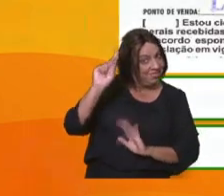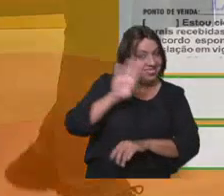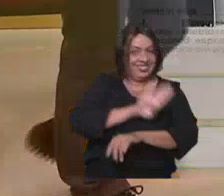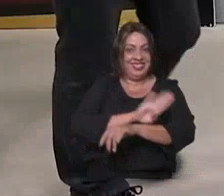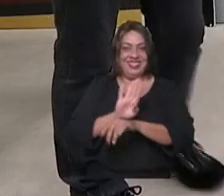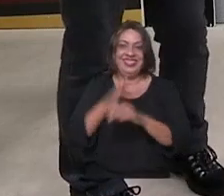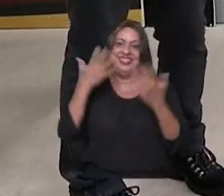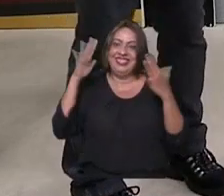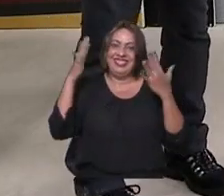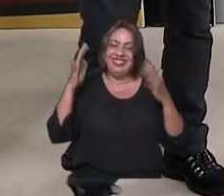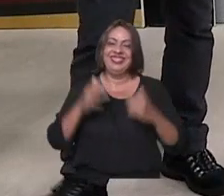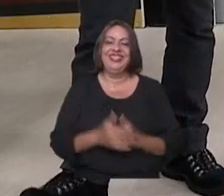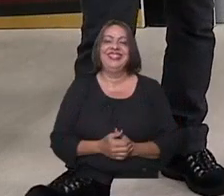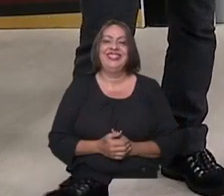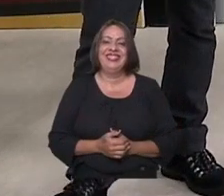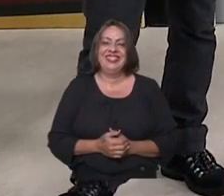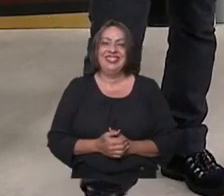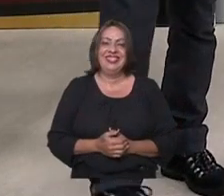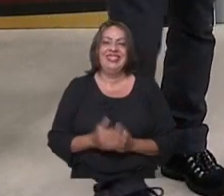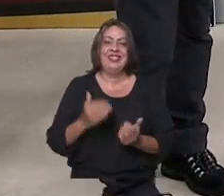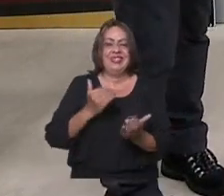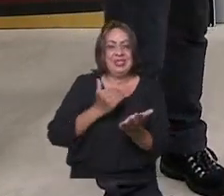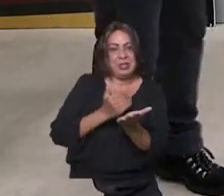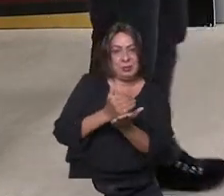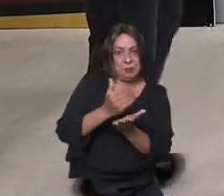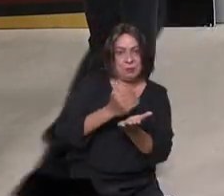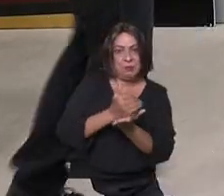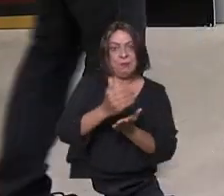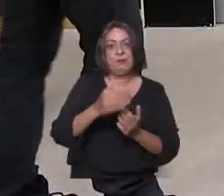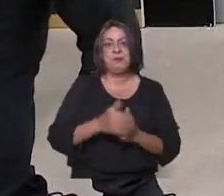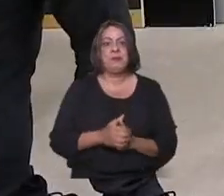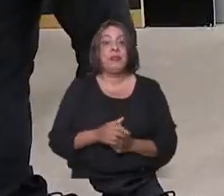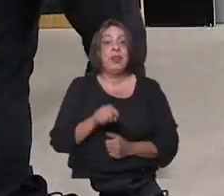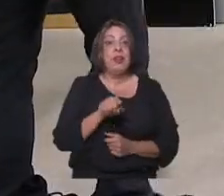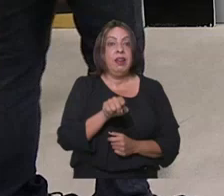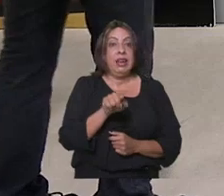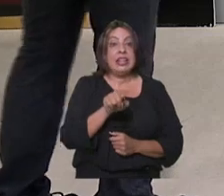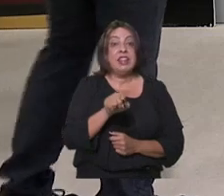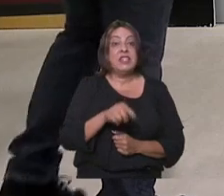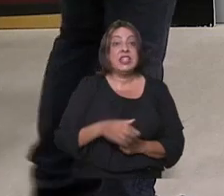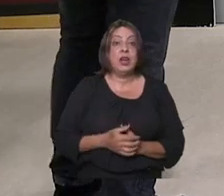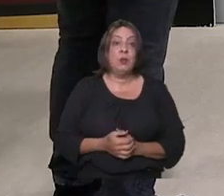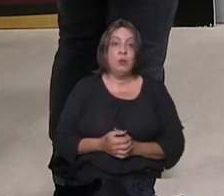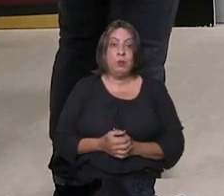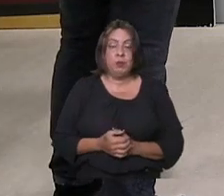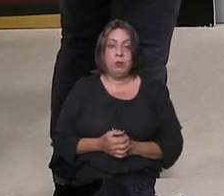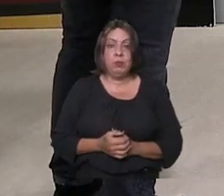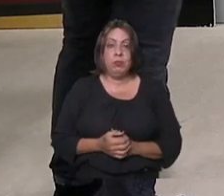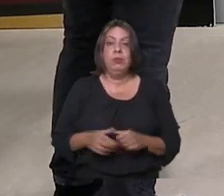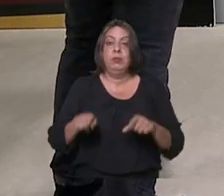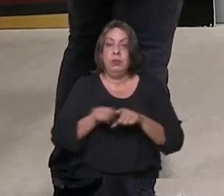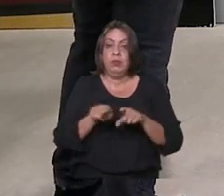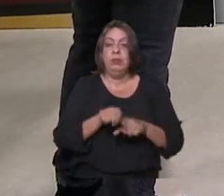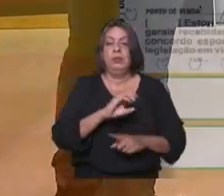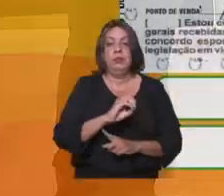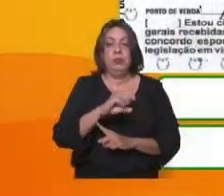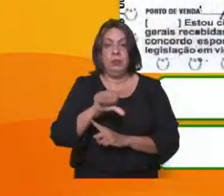Propriá. Parabéns! E aí, gente, vamos conferir agora quem também vai faturar R$500. Olha só,